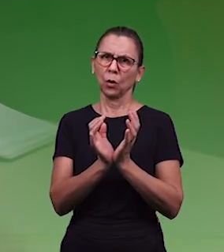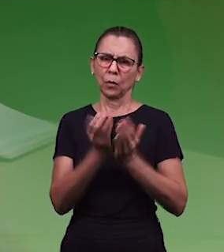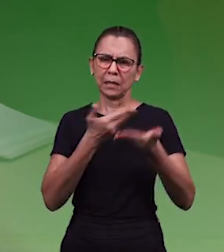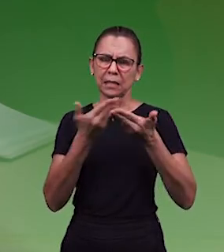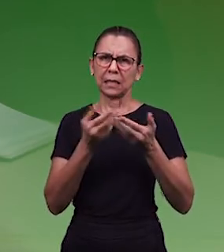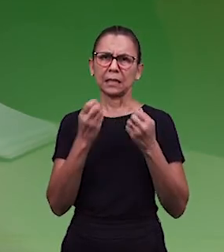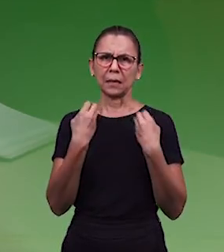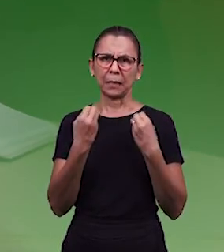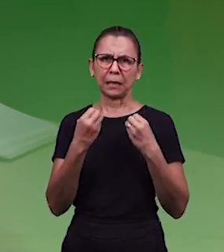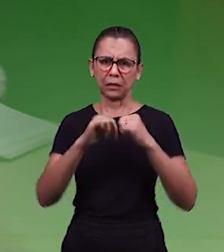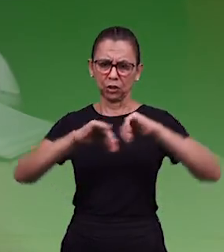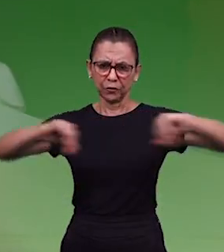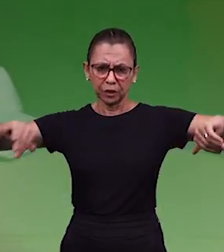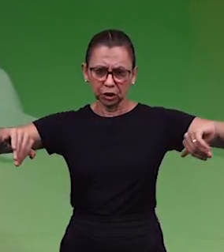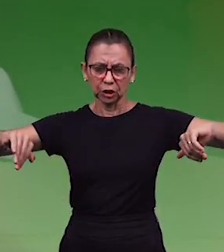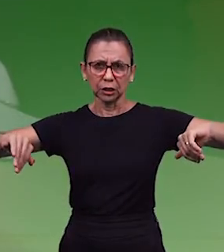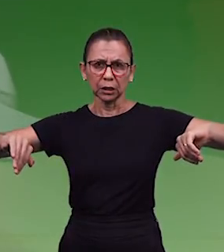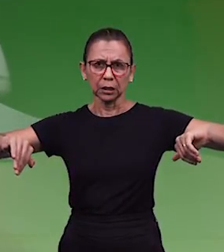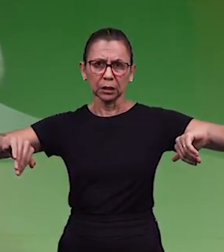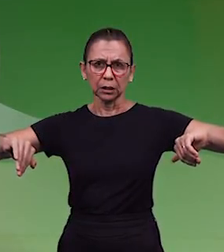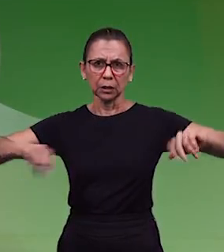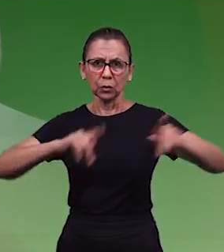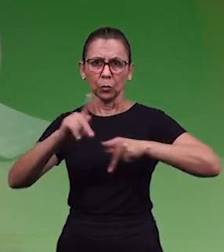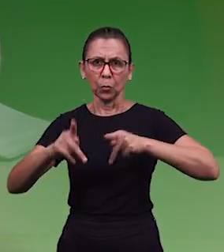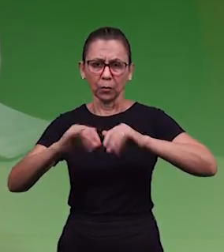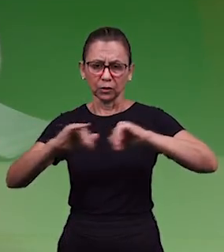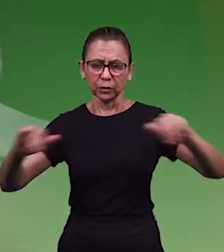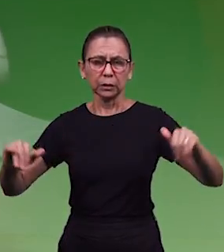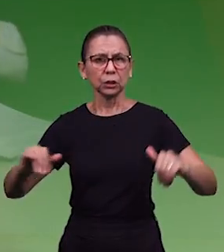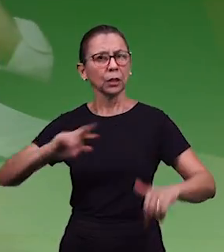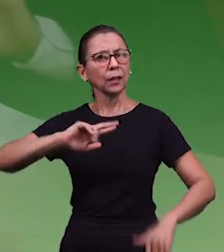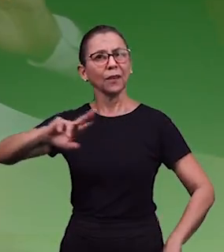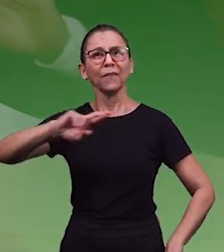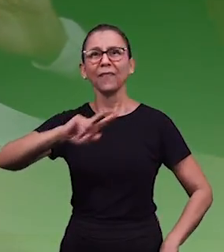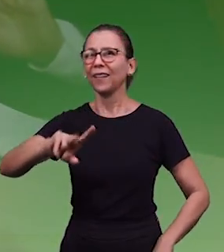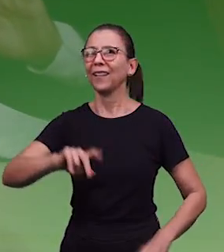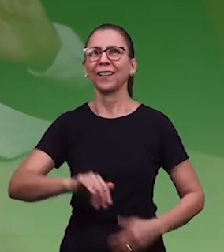a igreja ela não recua. Não, hoje não é o meu dia, eu